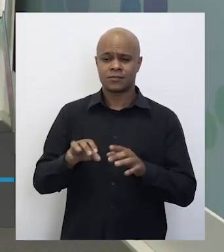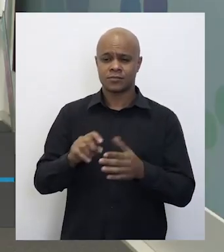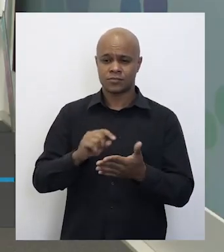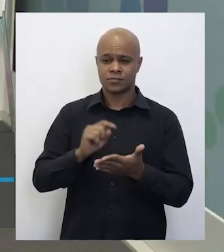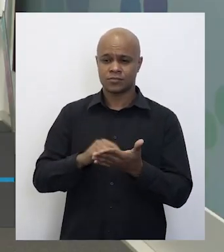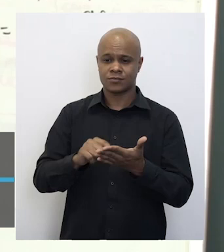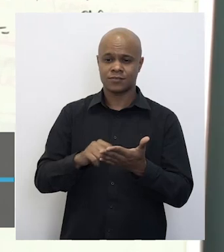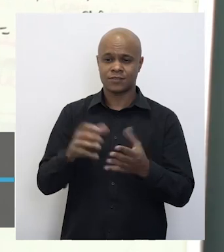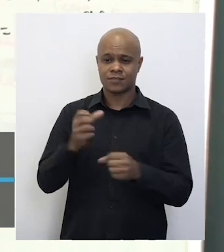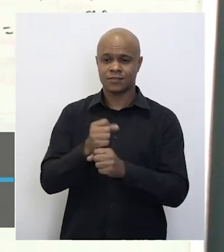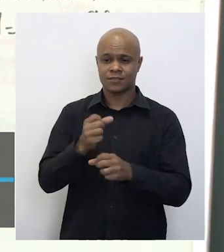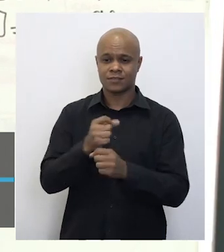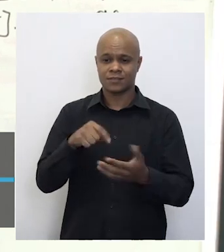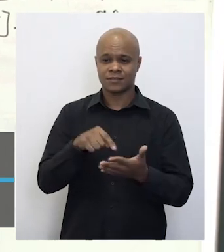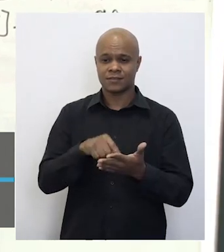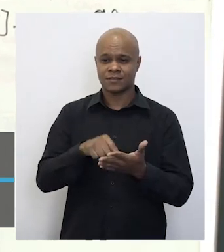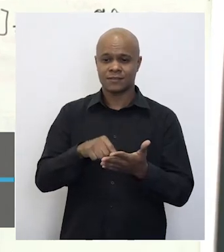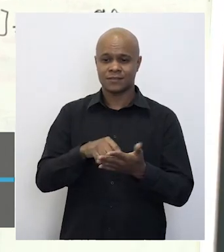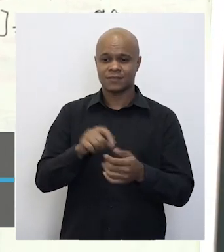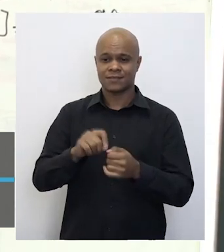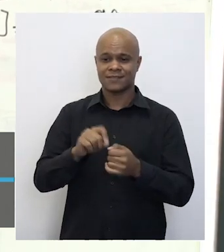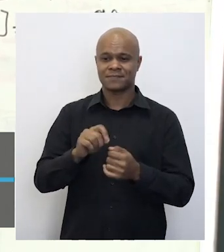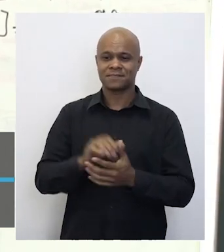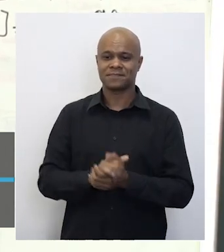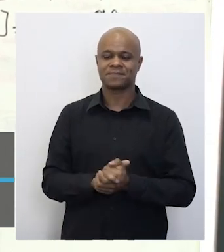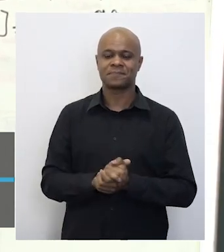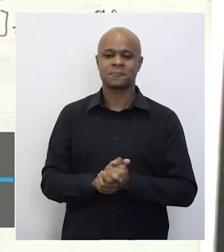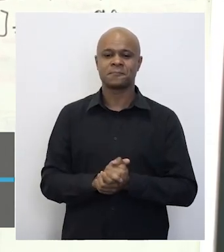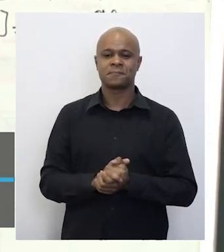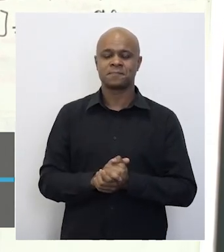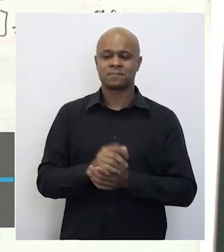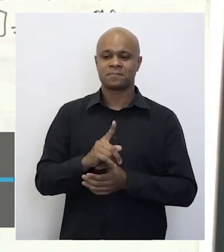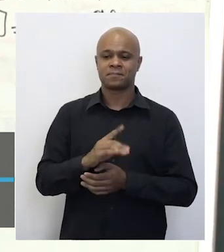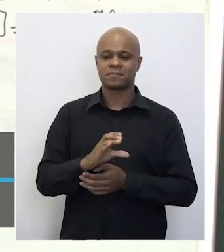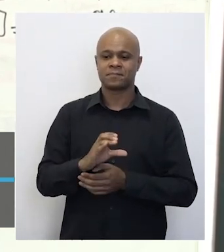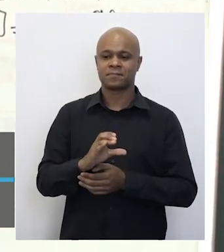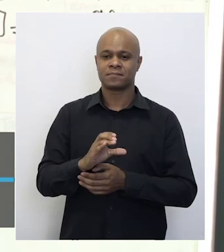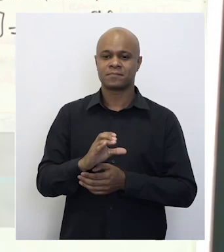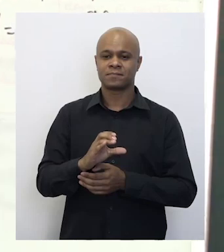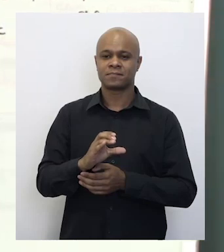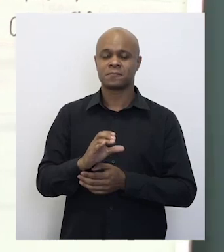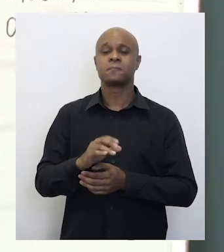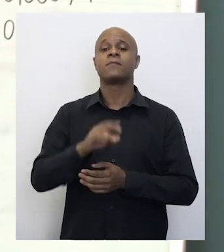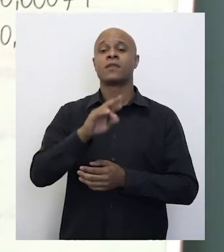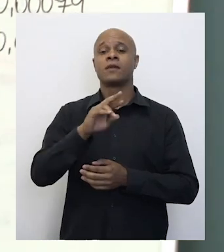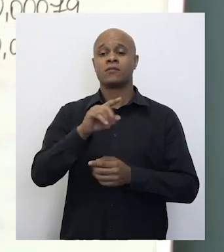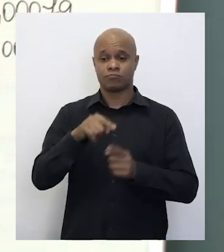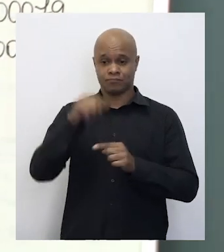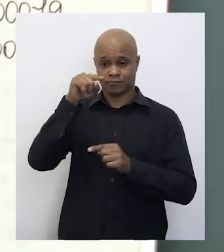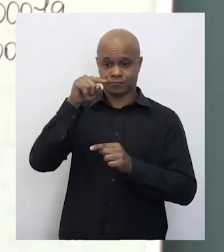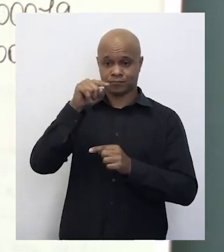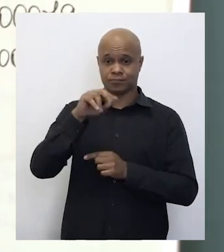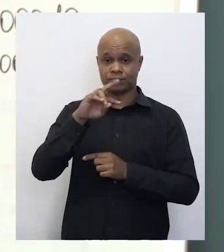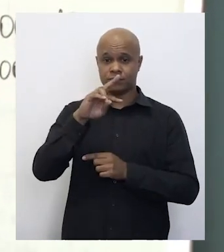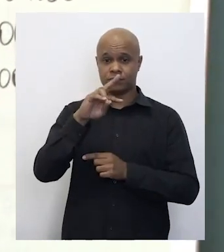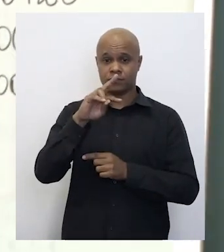aí, por favor, Daniela. Então, ele fala assim, a gente deu 3 experimentos, né, da reação HF, que está em equilíbrio com